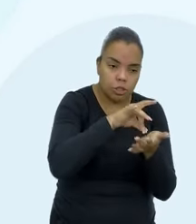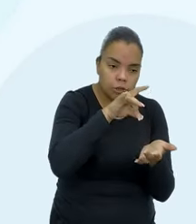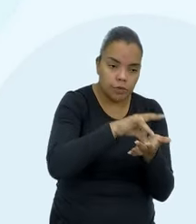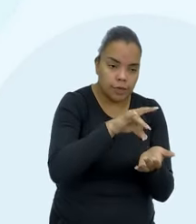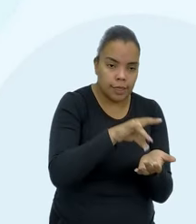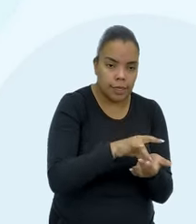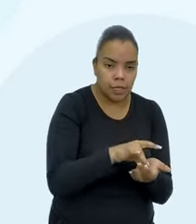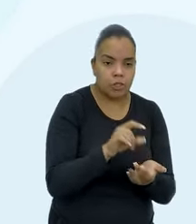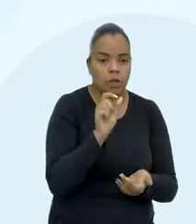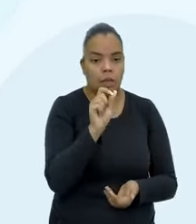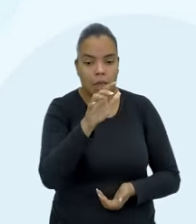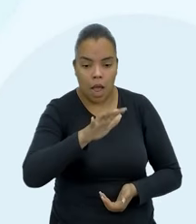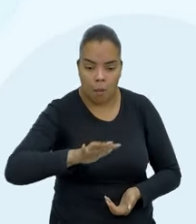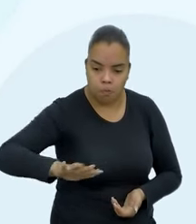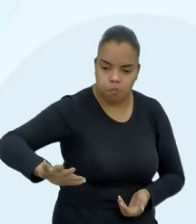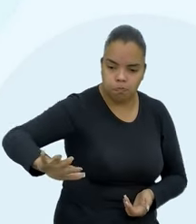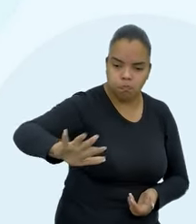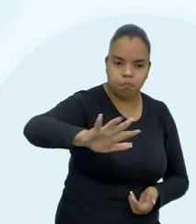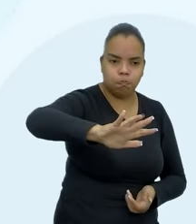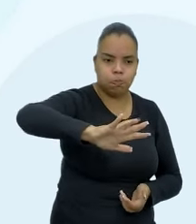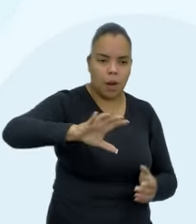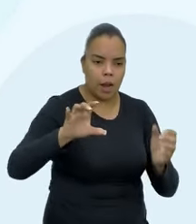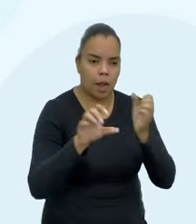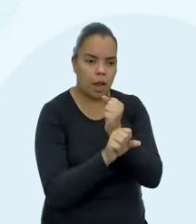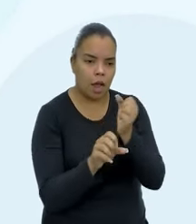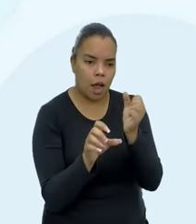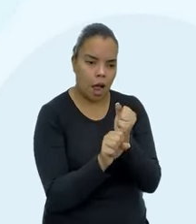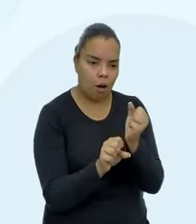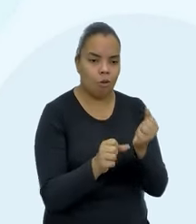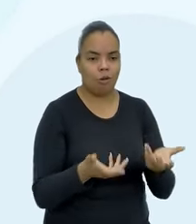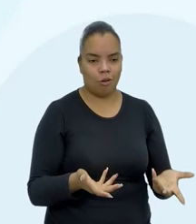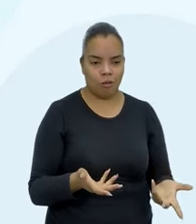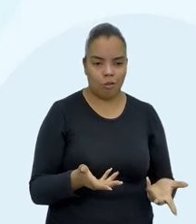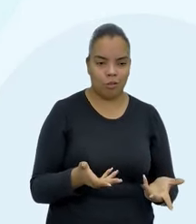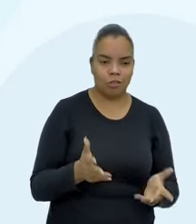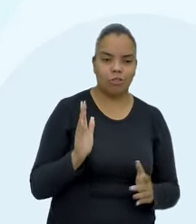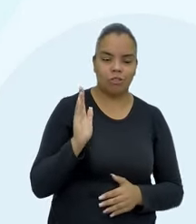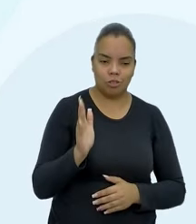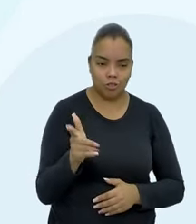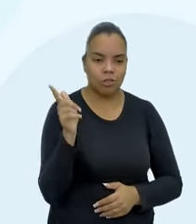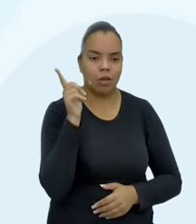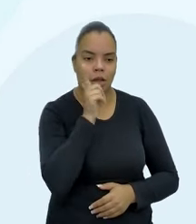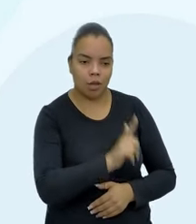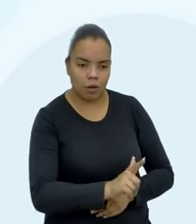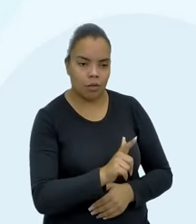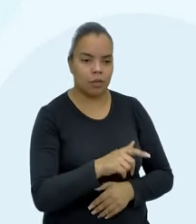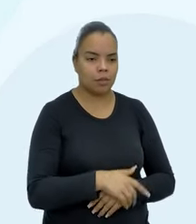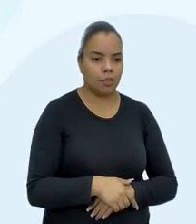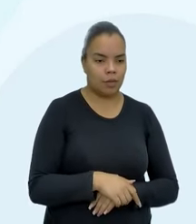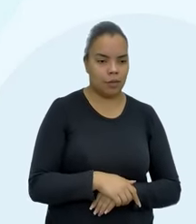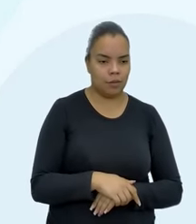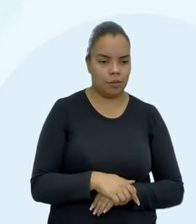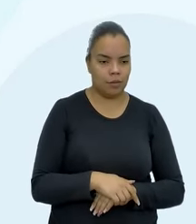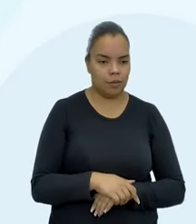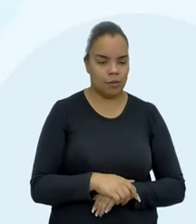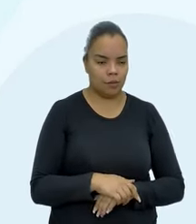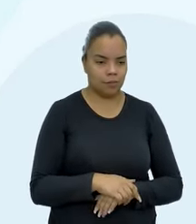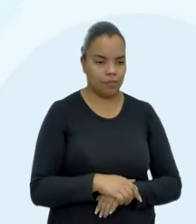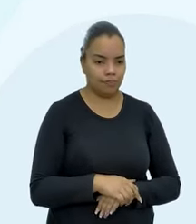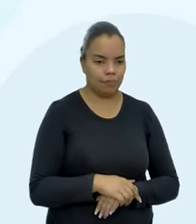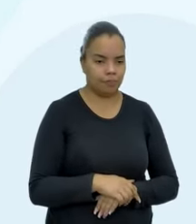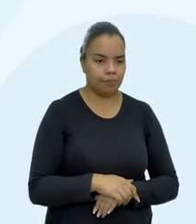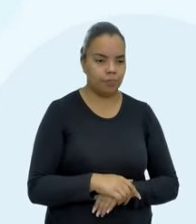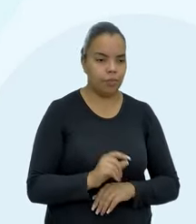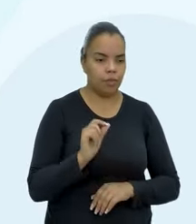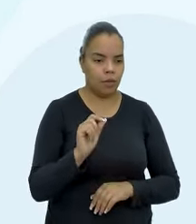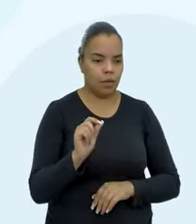cálculo de área então ele já tá simplesmente adiantando o cálculo diários ele aprender igual aqui eu tenho 1